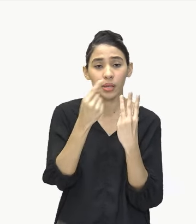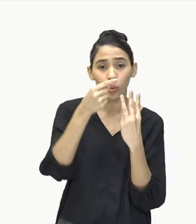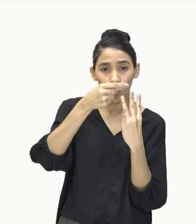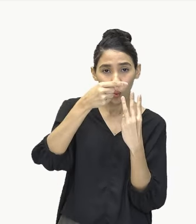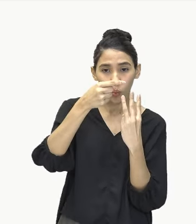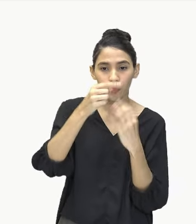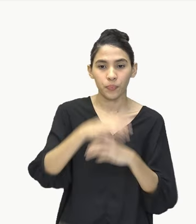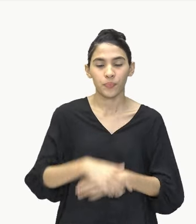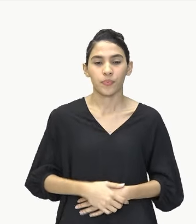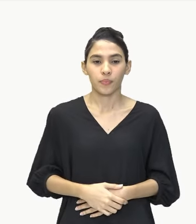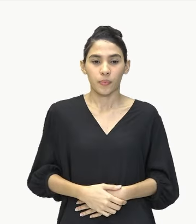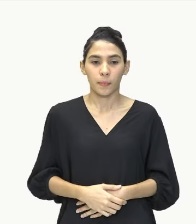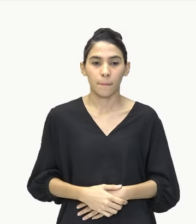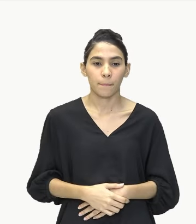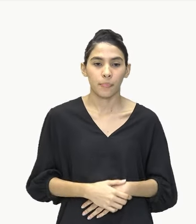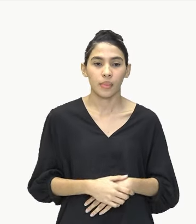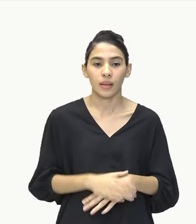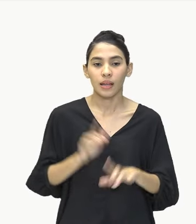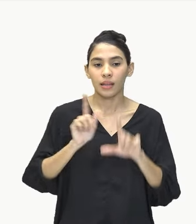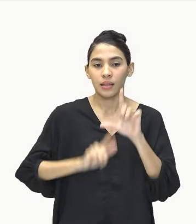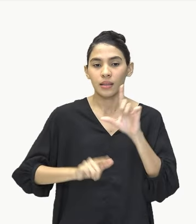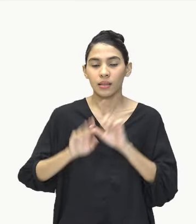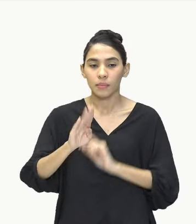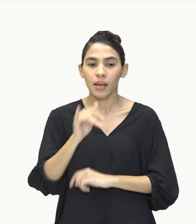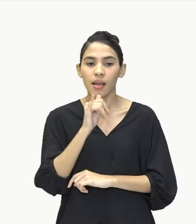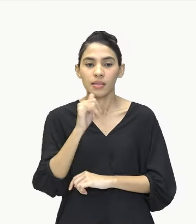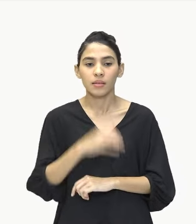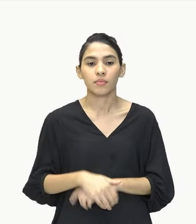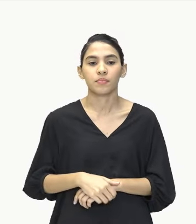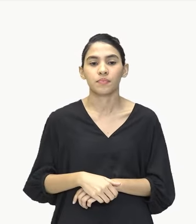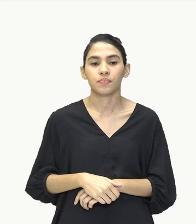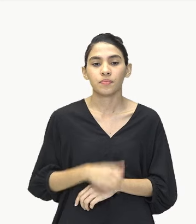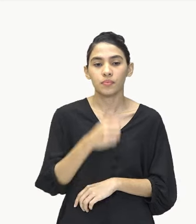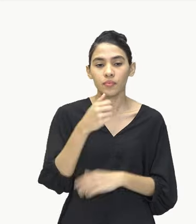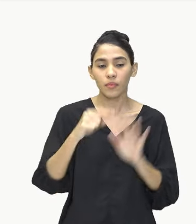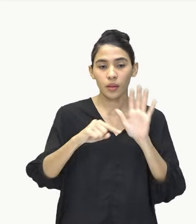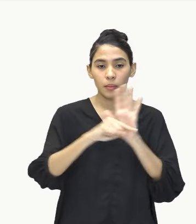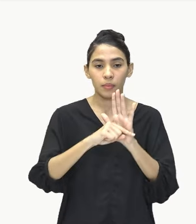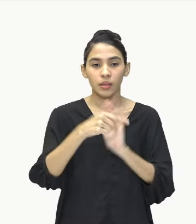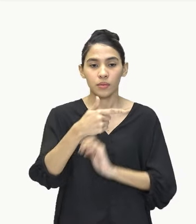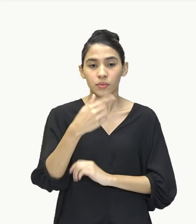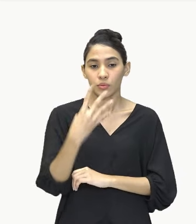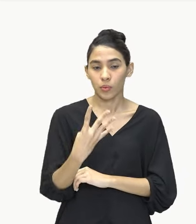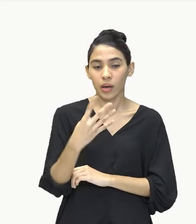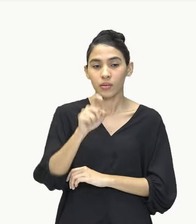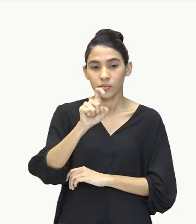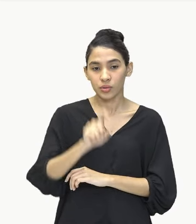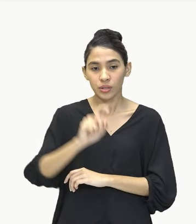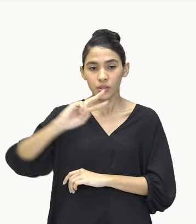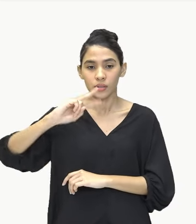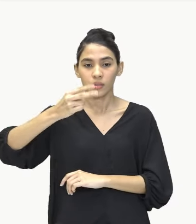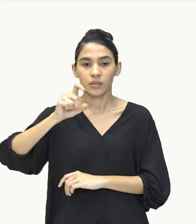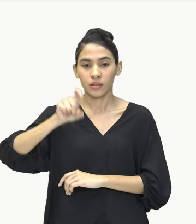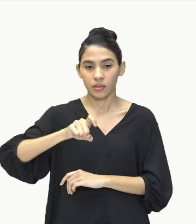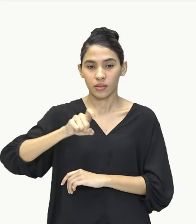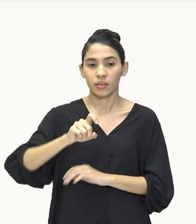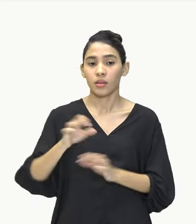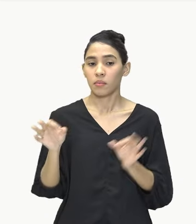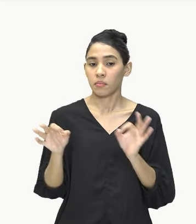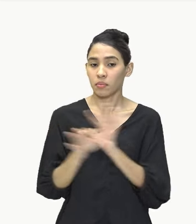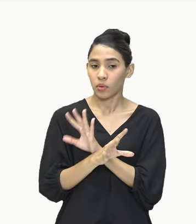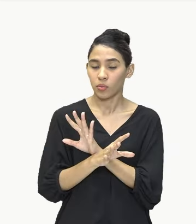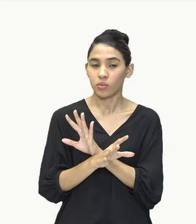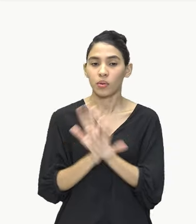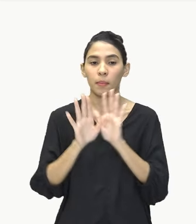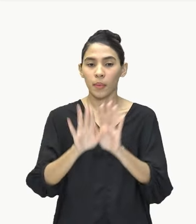monômio menos 24, x ao quadrado y. Perfeito. Mas agora, você já